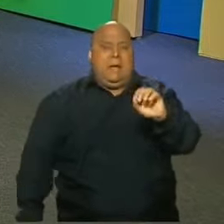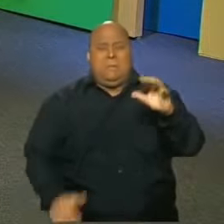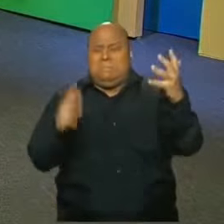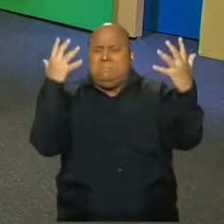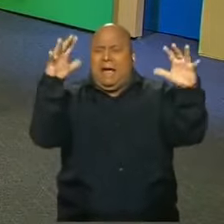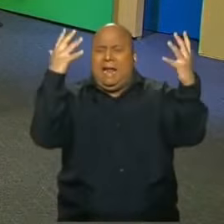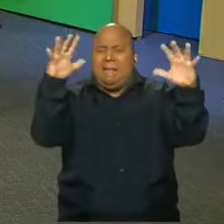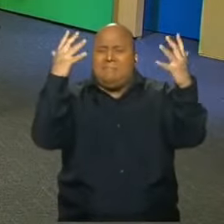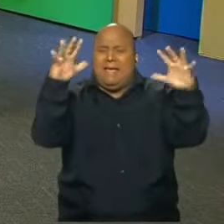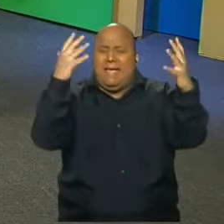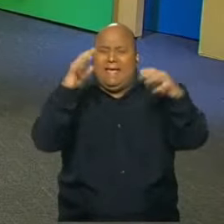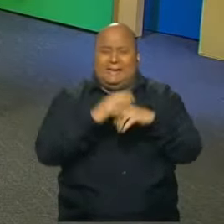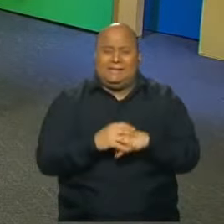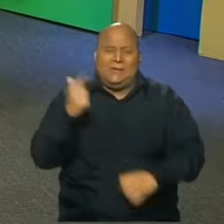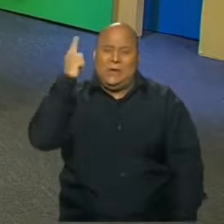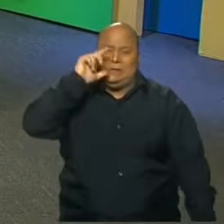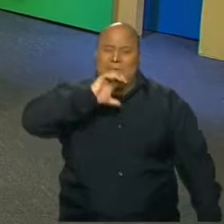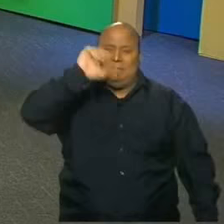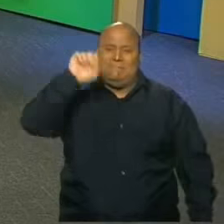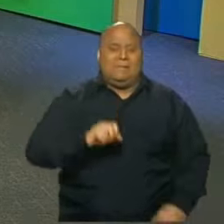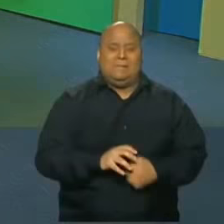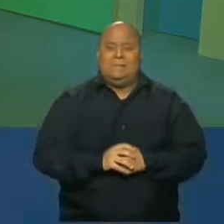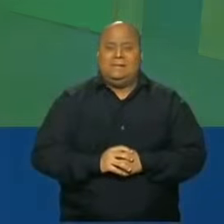boa. Parabéns.